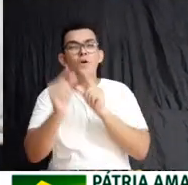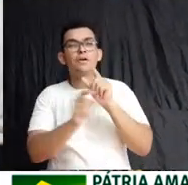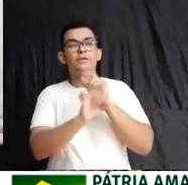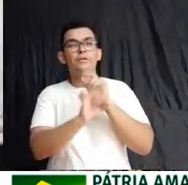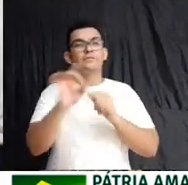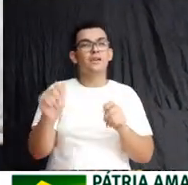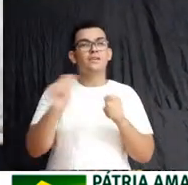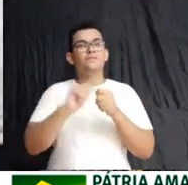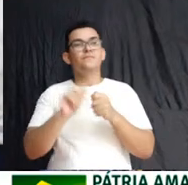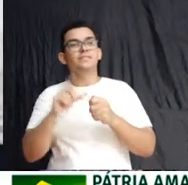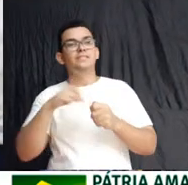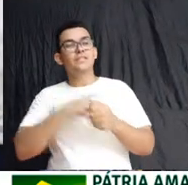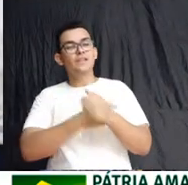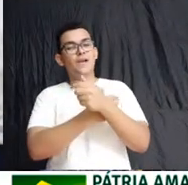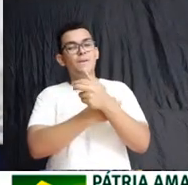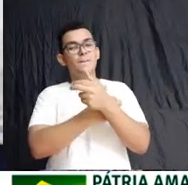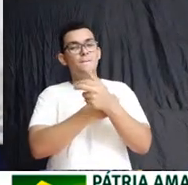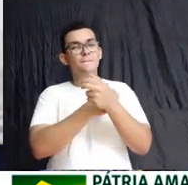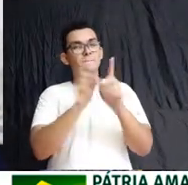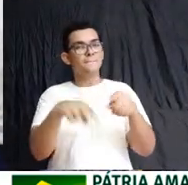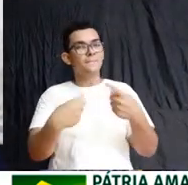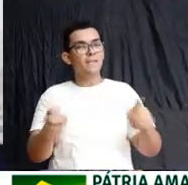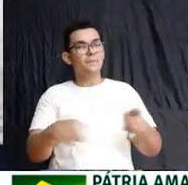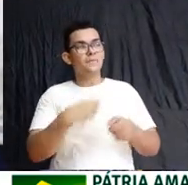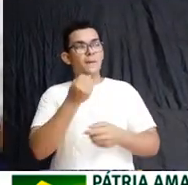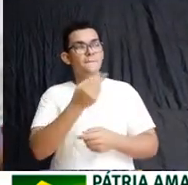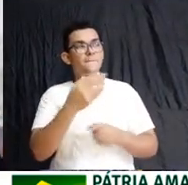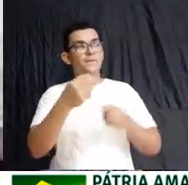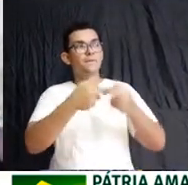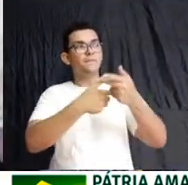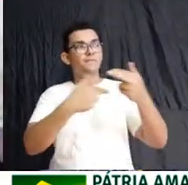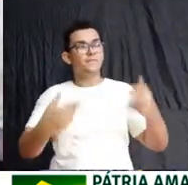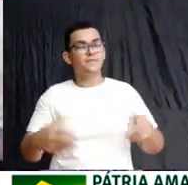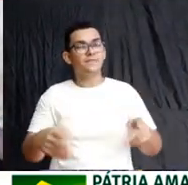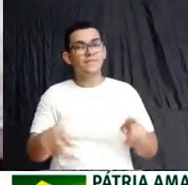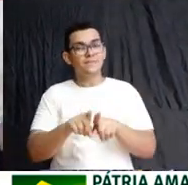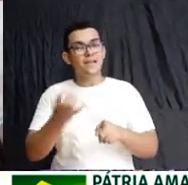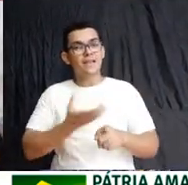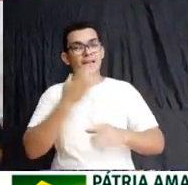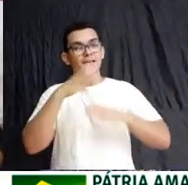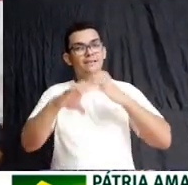tem um repertório bem eclético. A gente vai fazer com toda a nossa humildade para vocês.